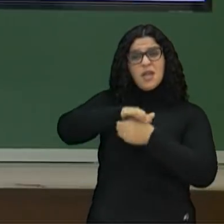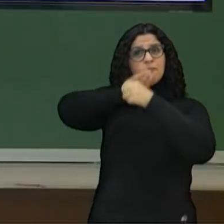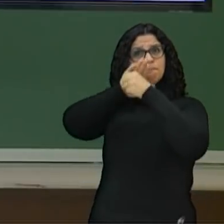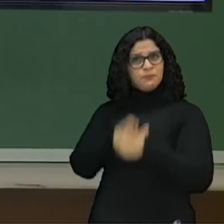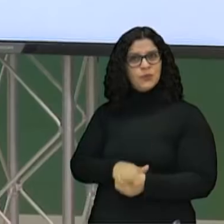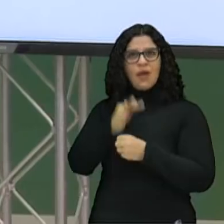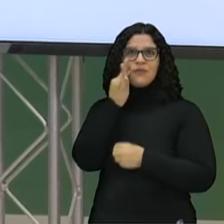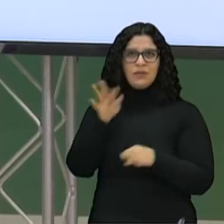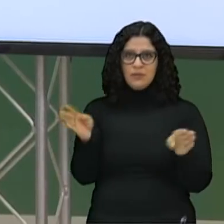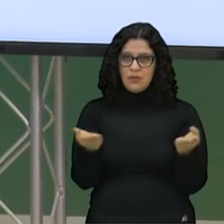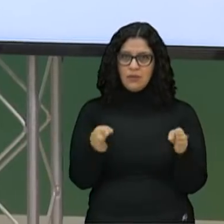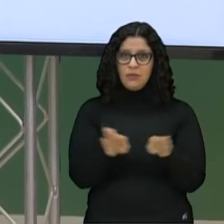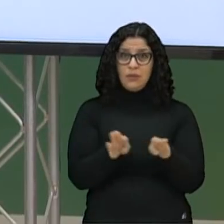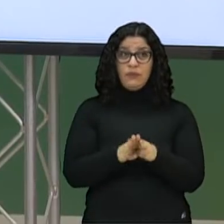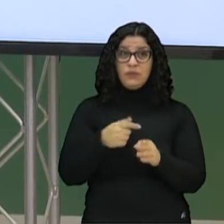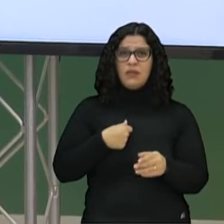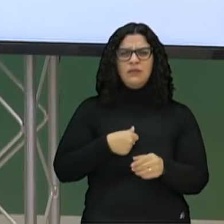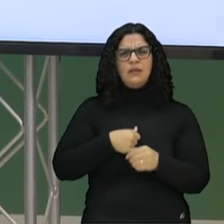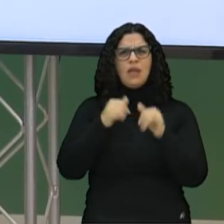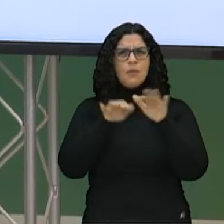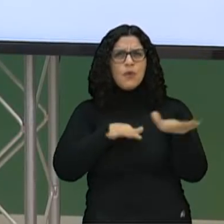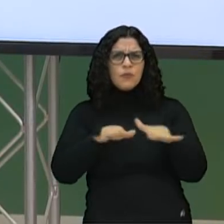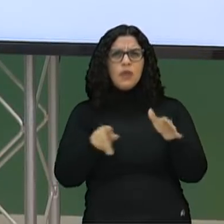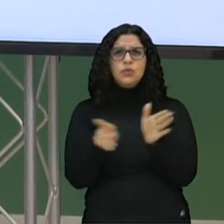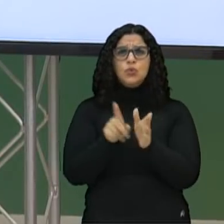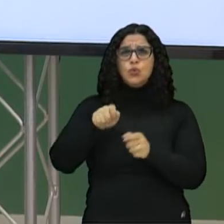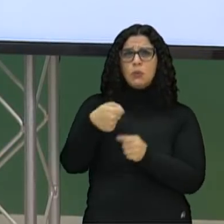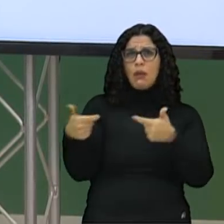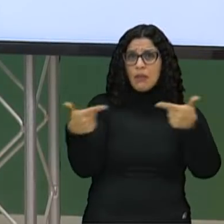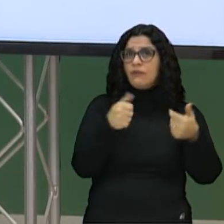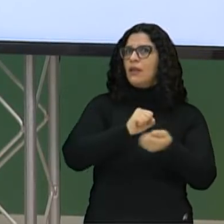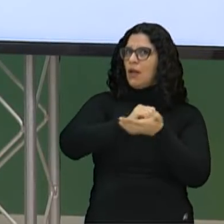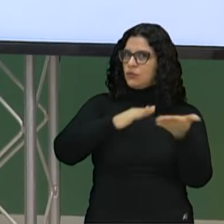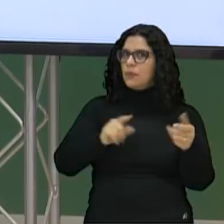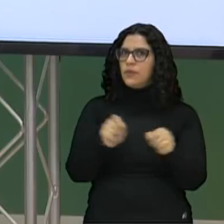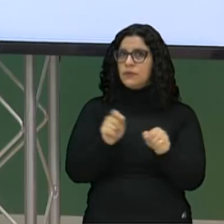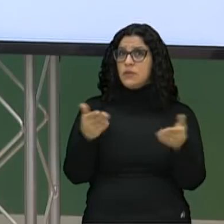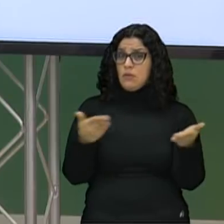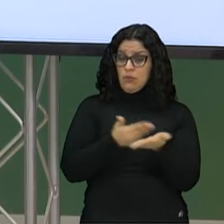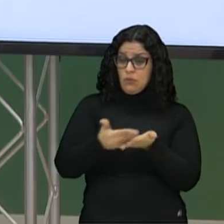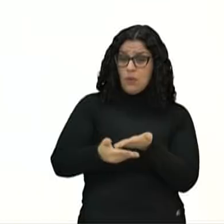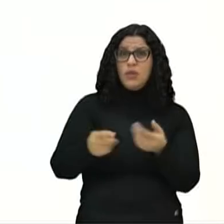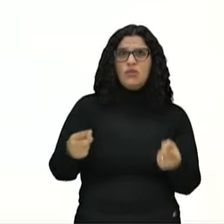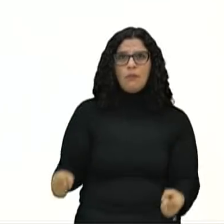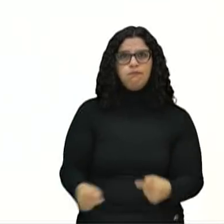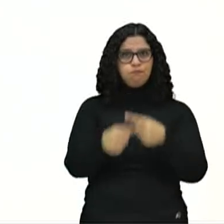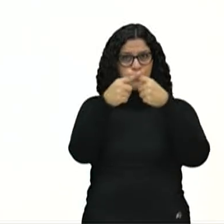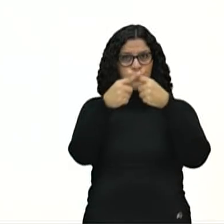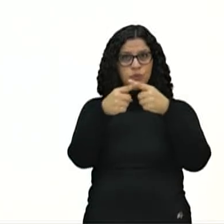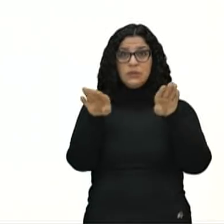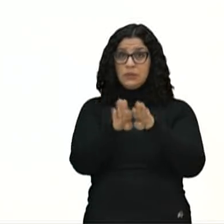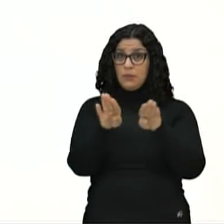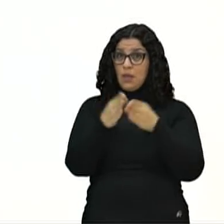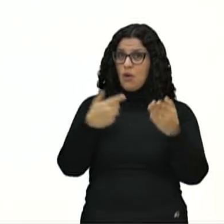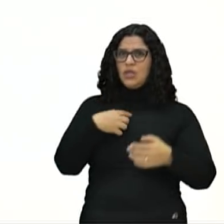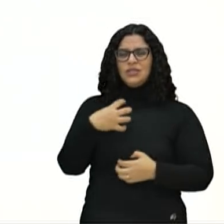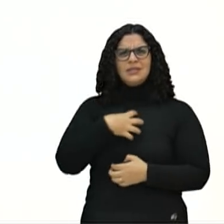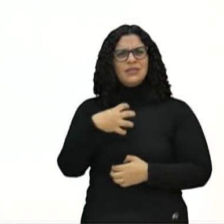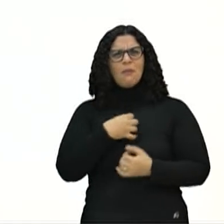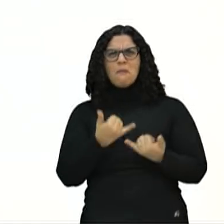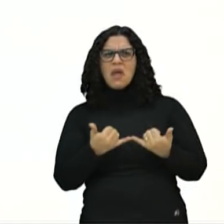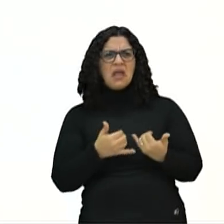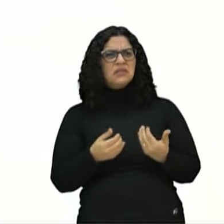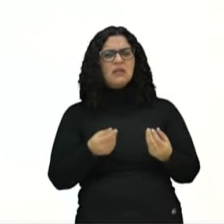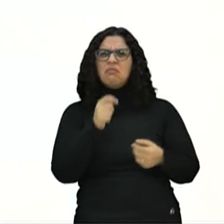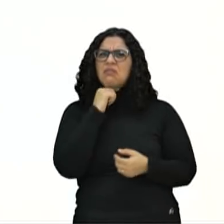executou. Então, agora que você teve os primeiros movimentos da guerra, tem uma tarefa. No início dos conflitos, havia a sensação de que